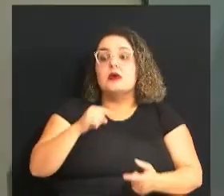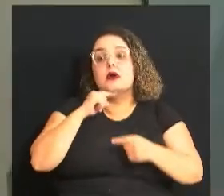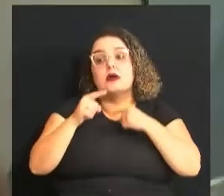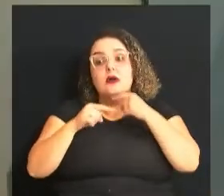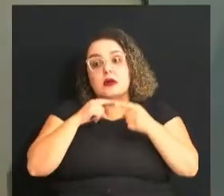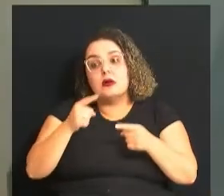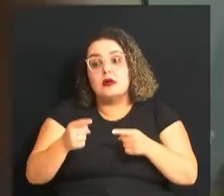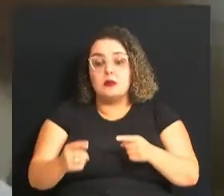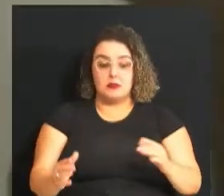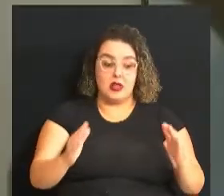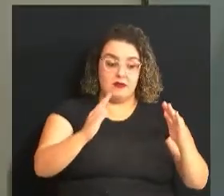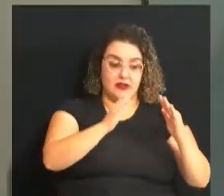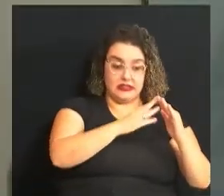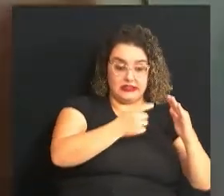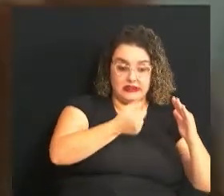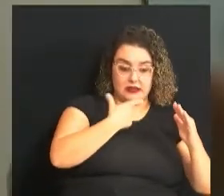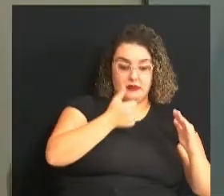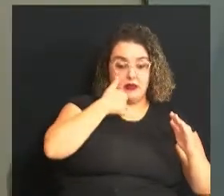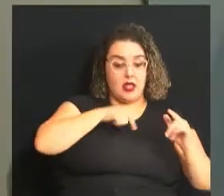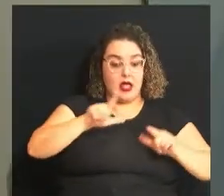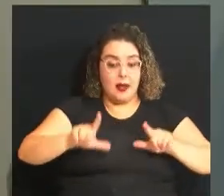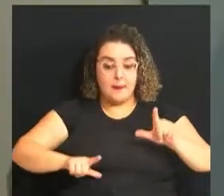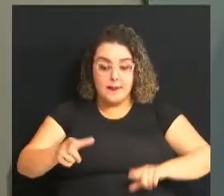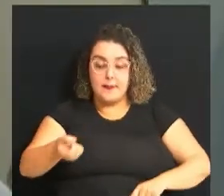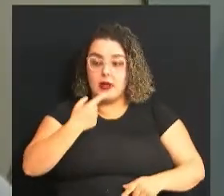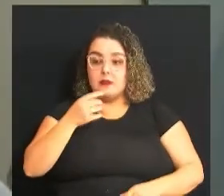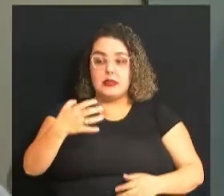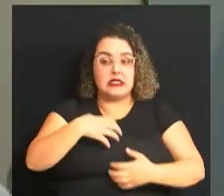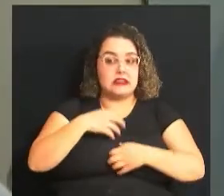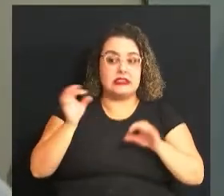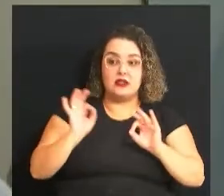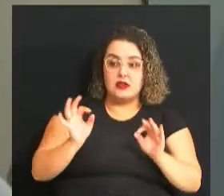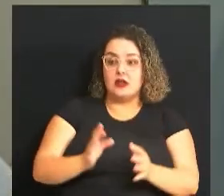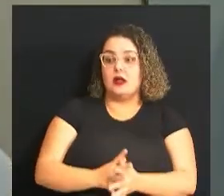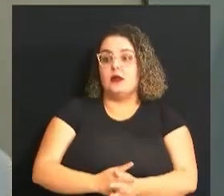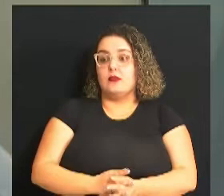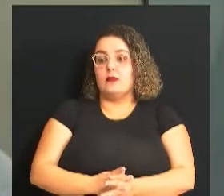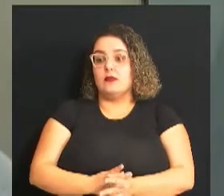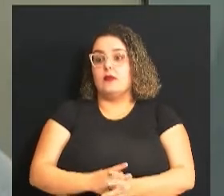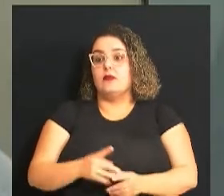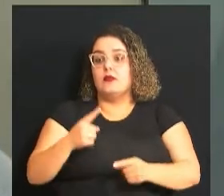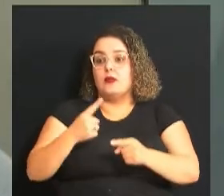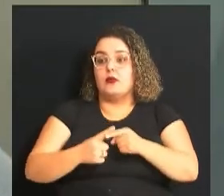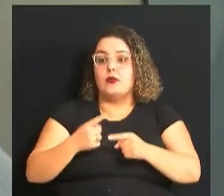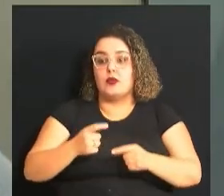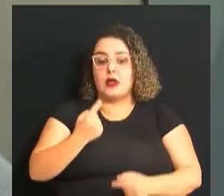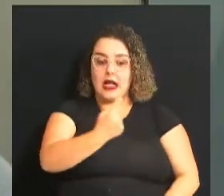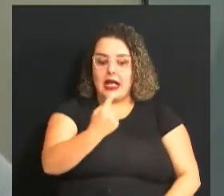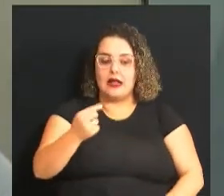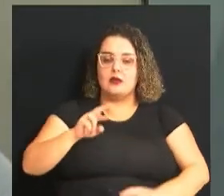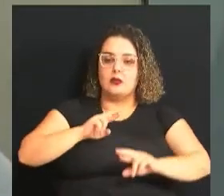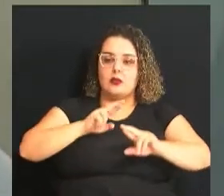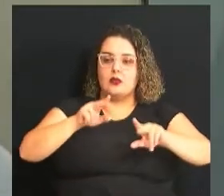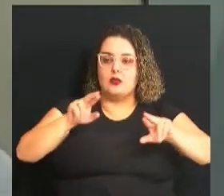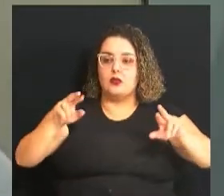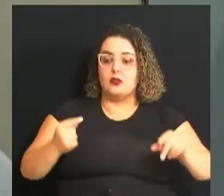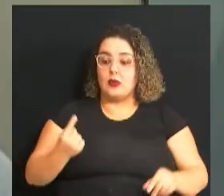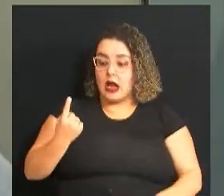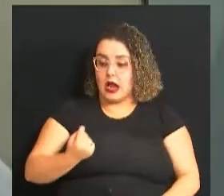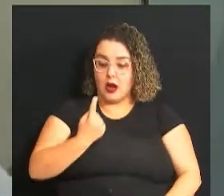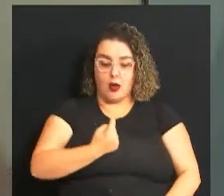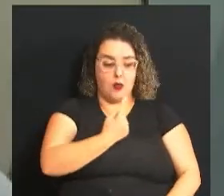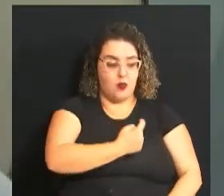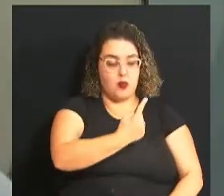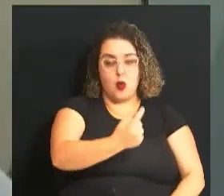vizinha toma, minha prima toma e não sente nada. Porque nós somos diferentes, nós somos únicos. E